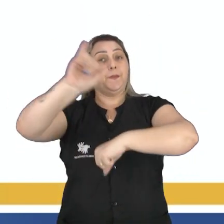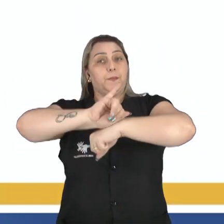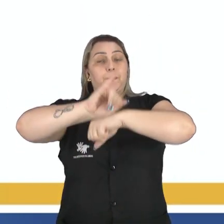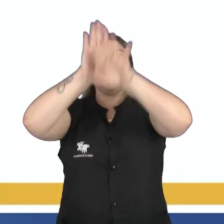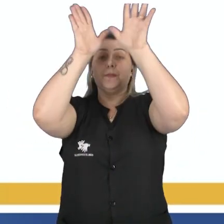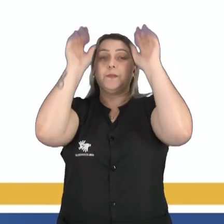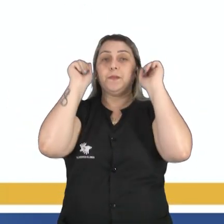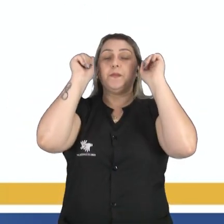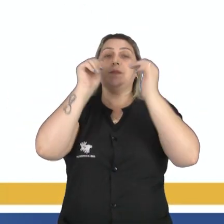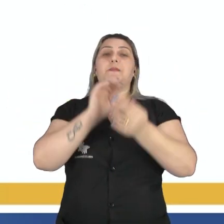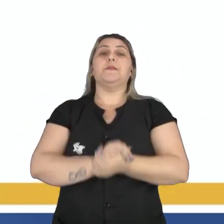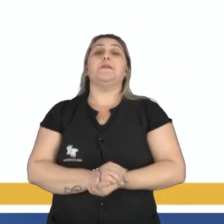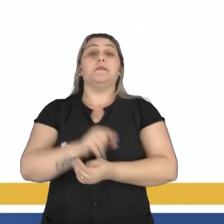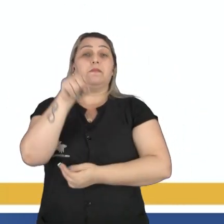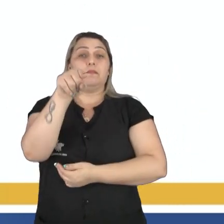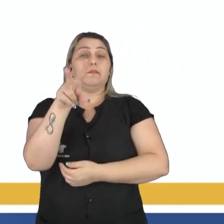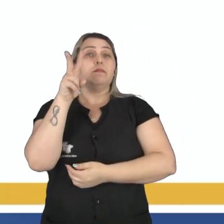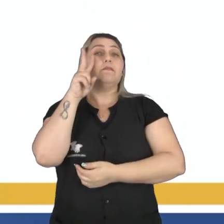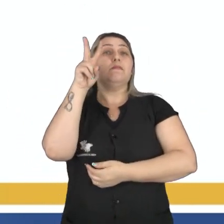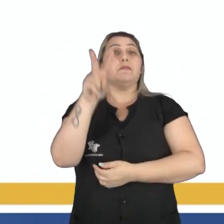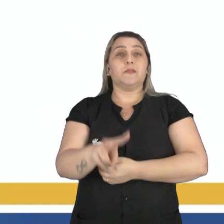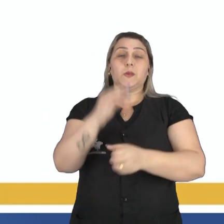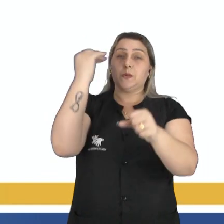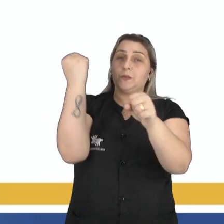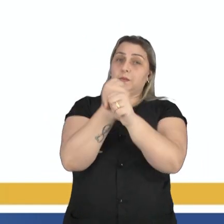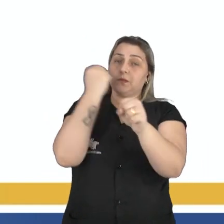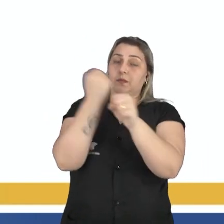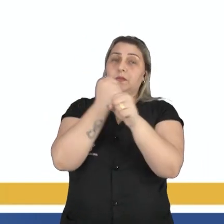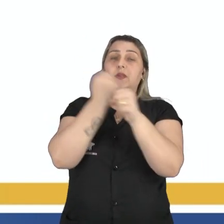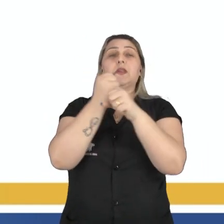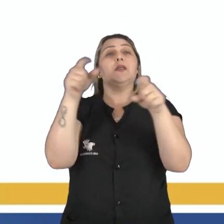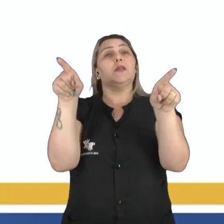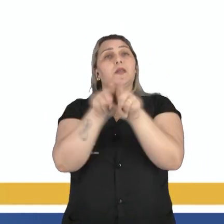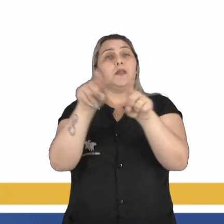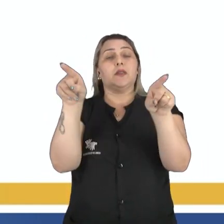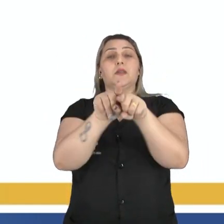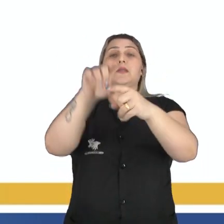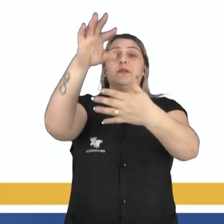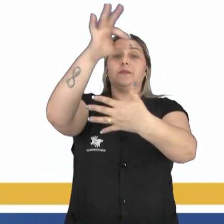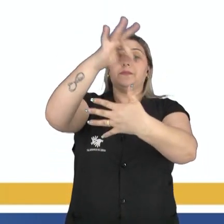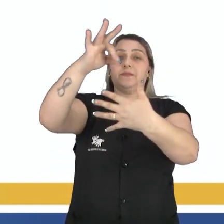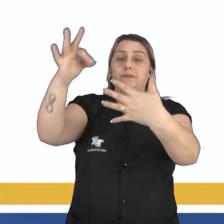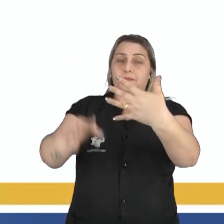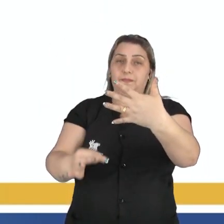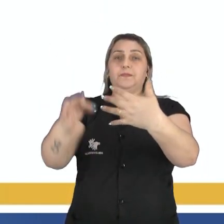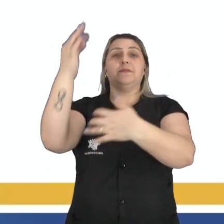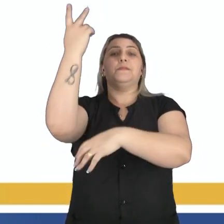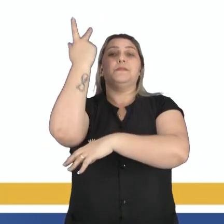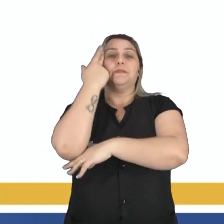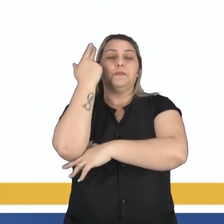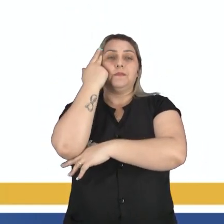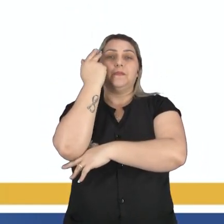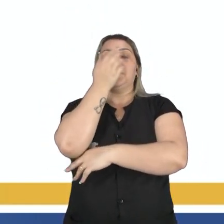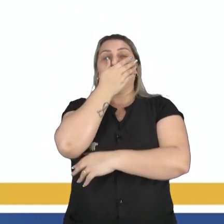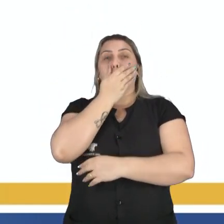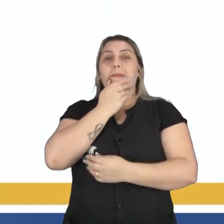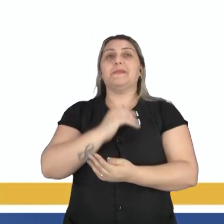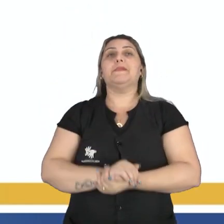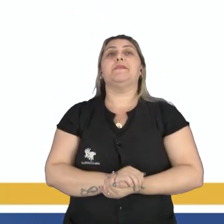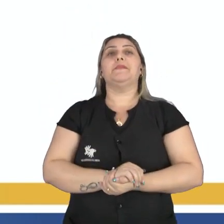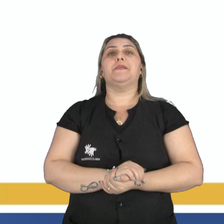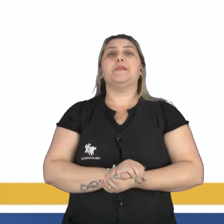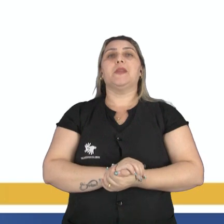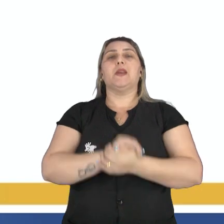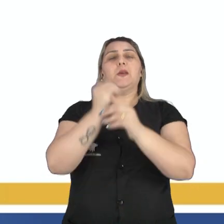Acre. Então, você vê aí as construções e, ao mesmo tempo, elementos da paisagem. Muitos deles que